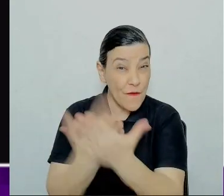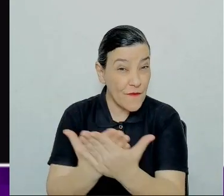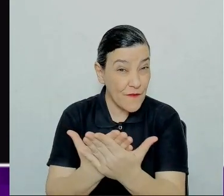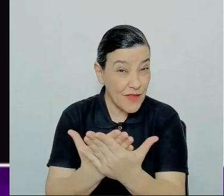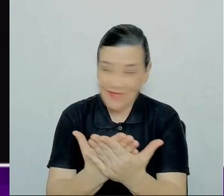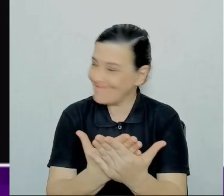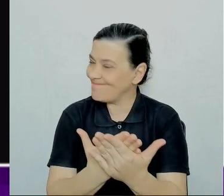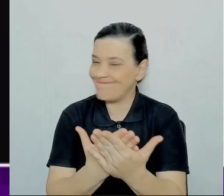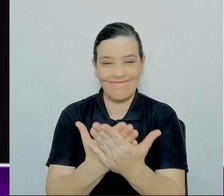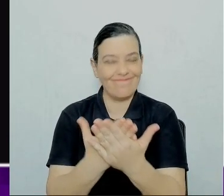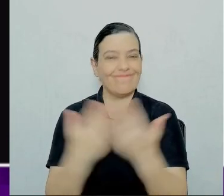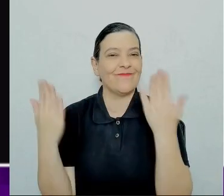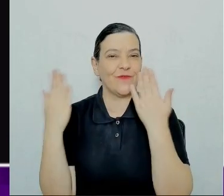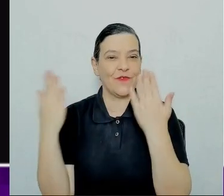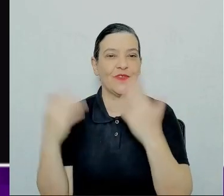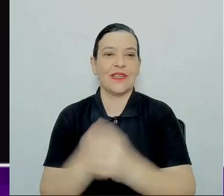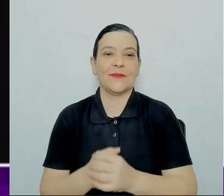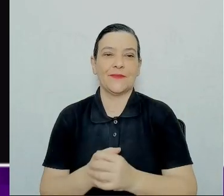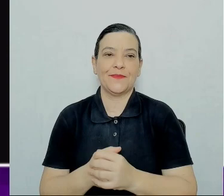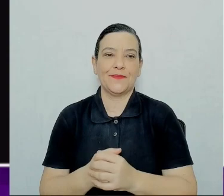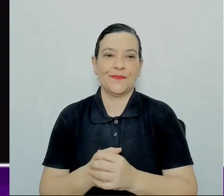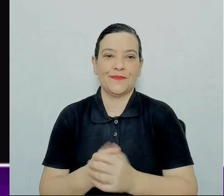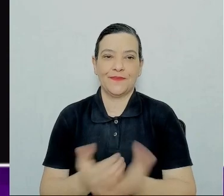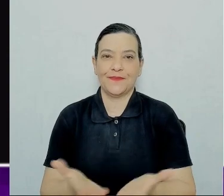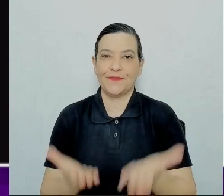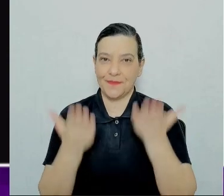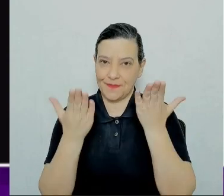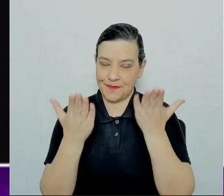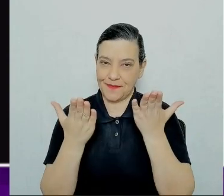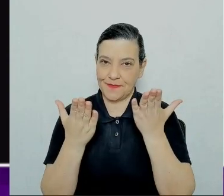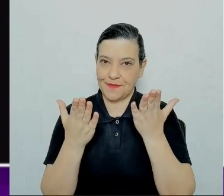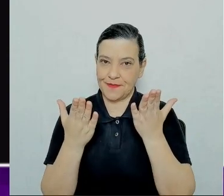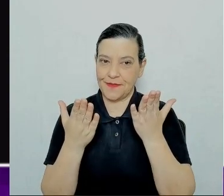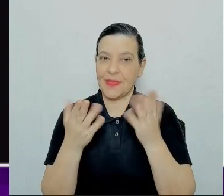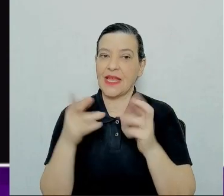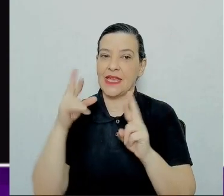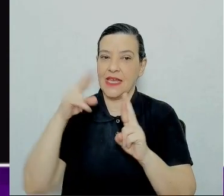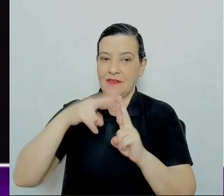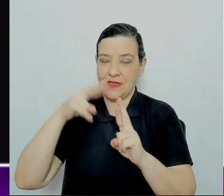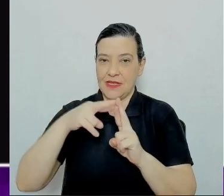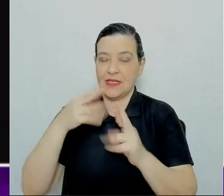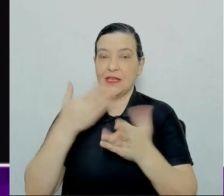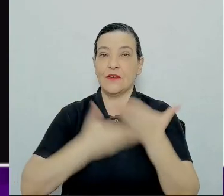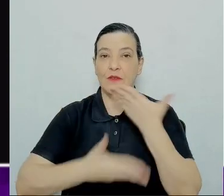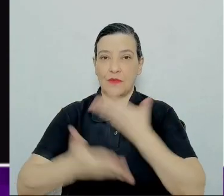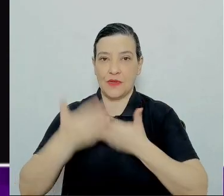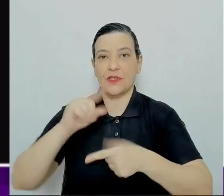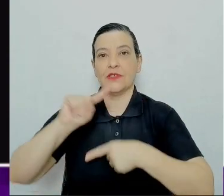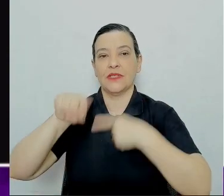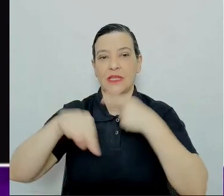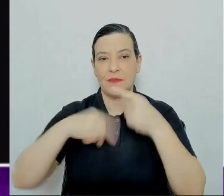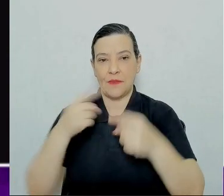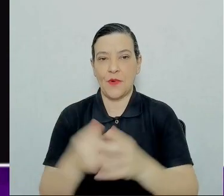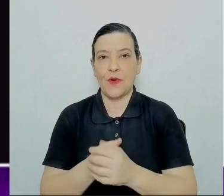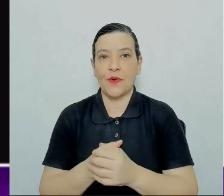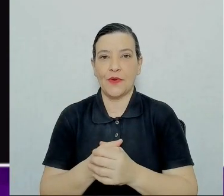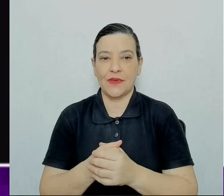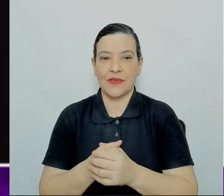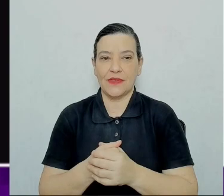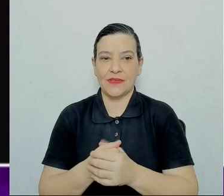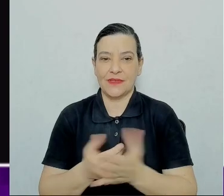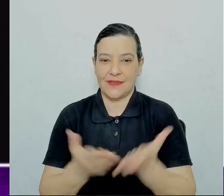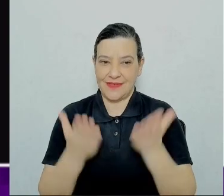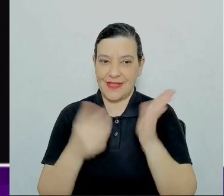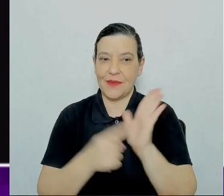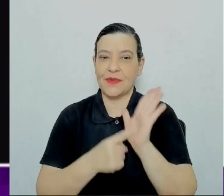ninguém. Então, pessoal, aqui eu deixo algumas referências, vou estar compartilhando depois essa